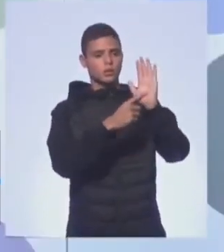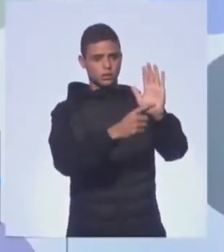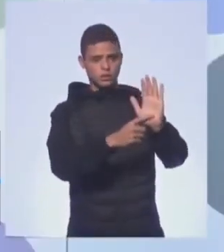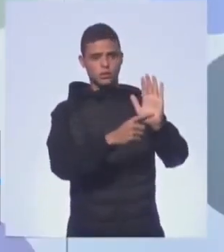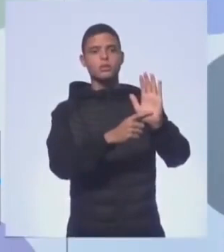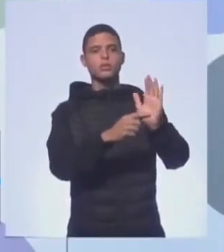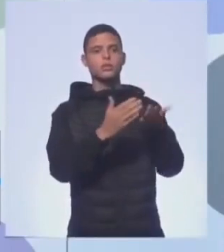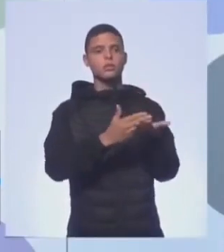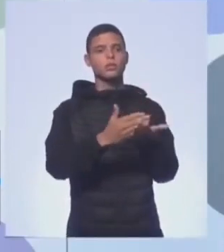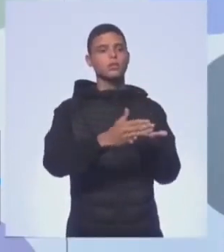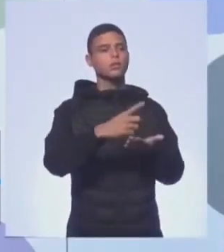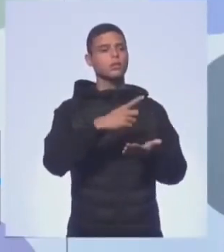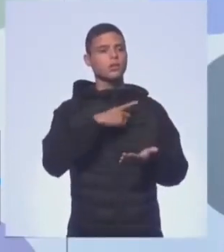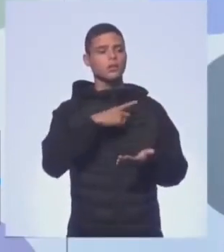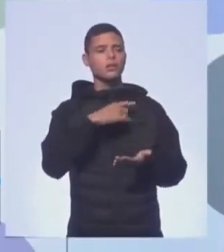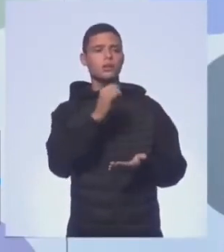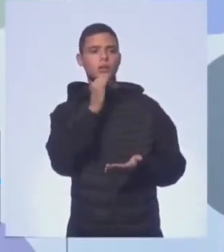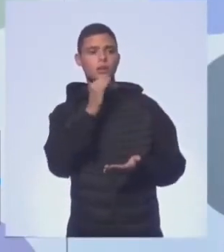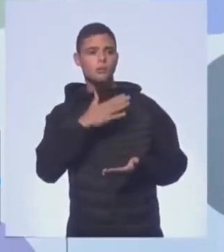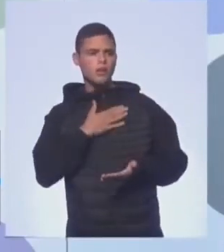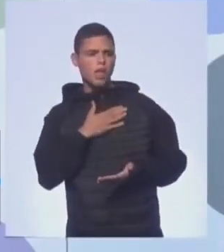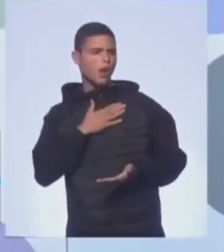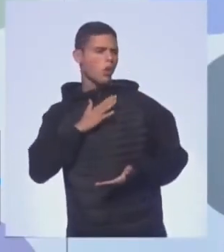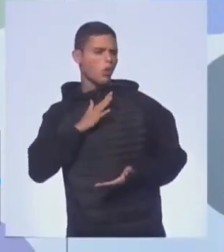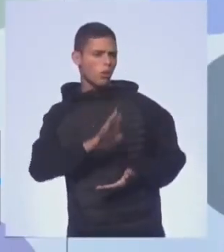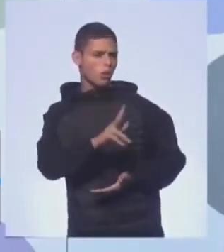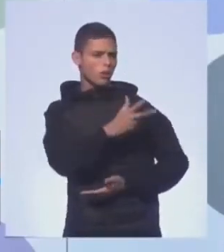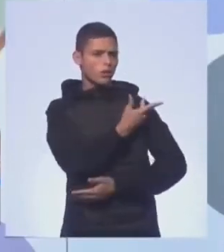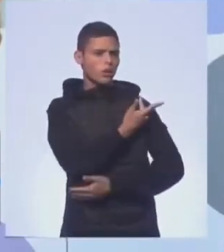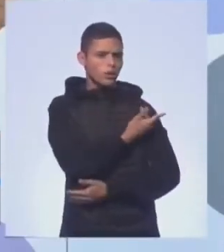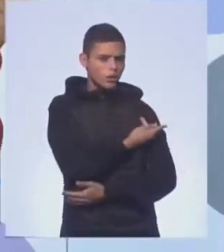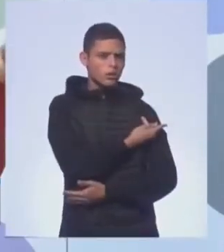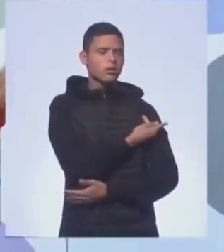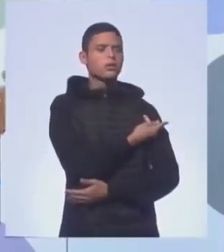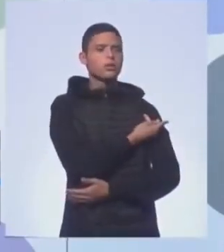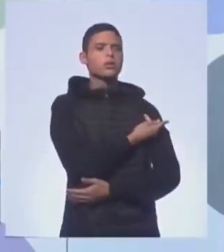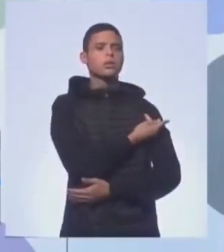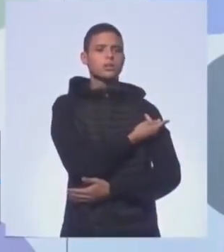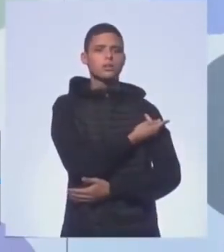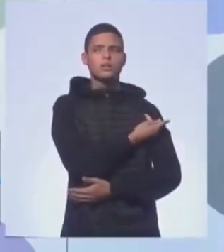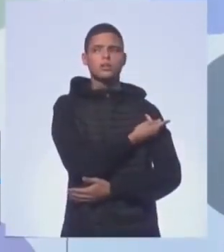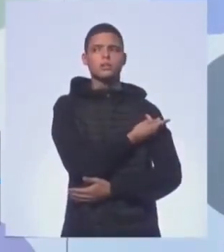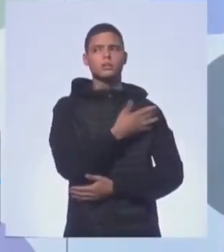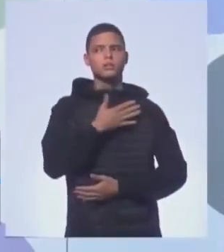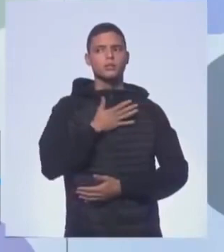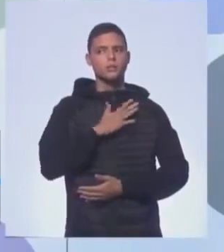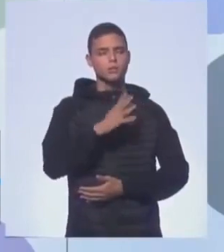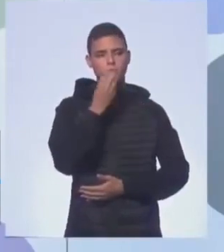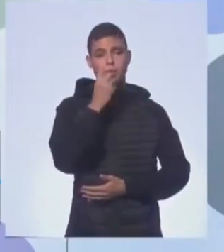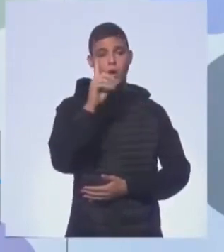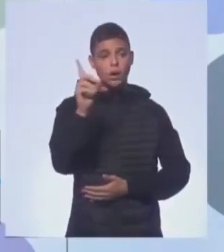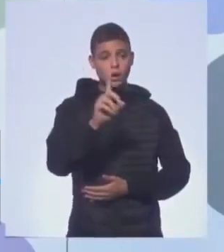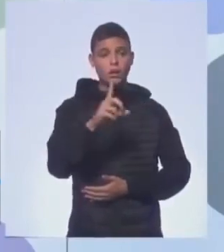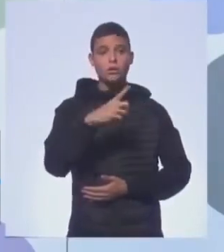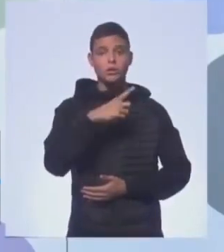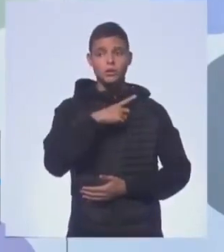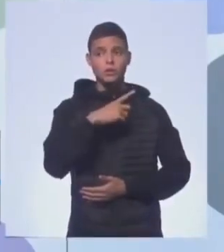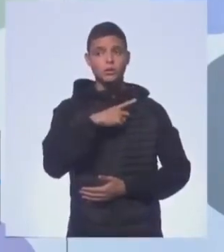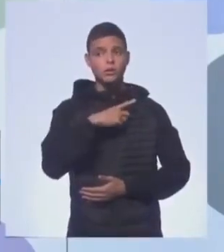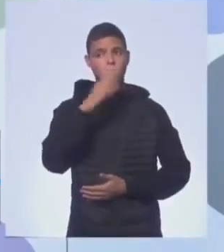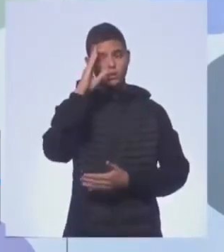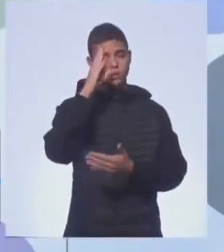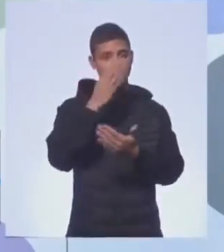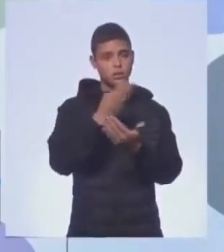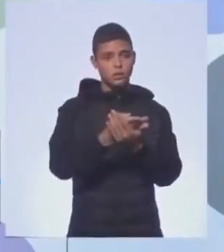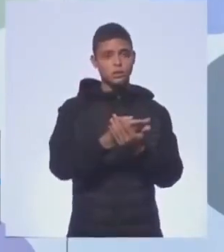fez, se eu já não gosto muito da vacina, se eu já acho que a vacina não é boa, eu tenho a tendência de acreditar